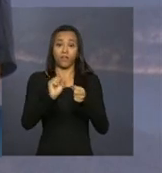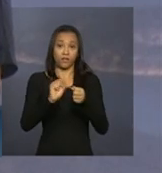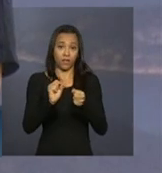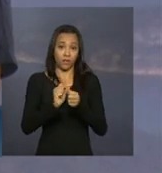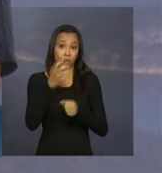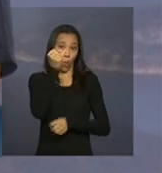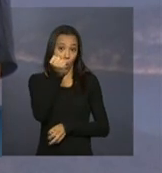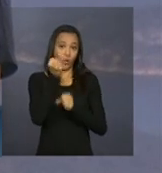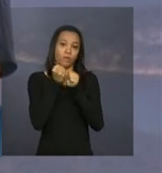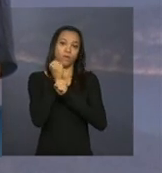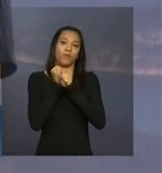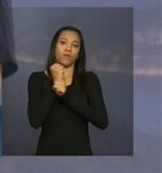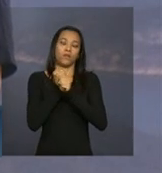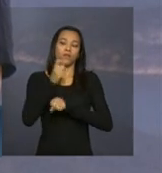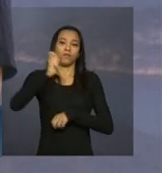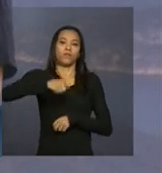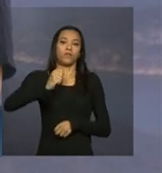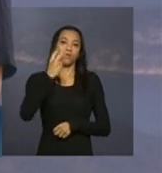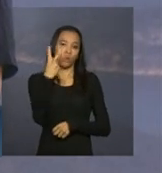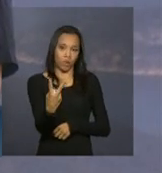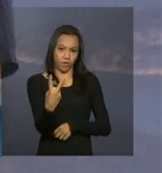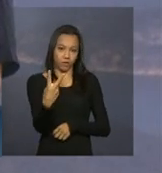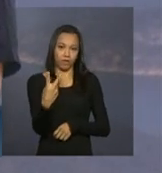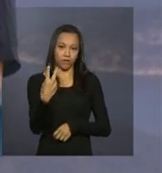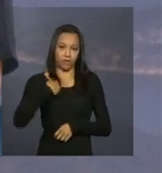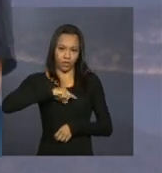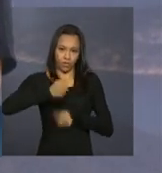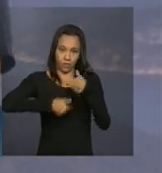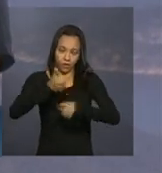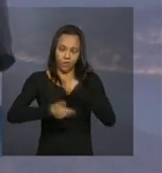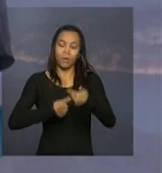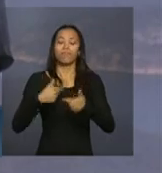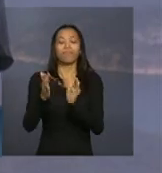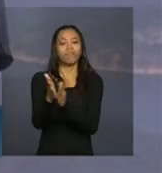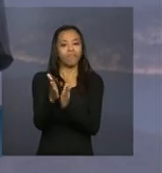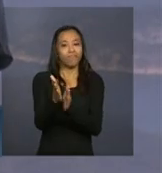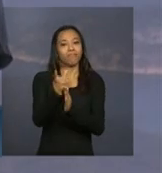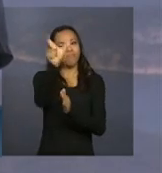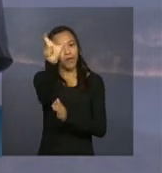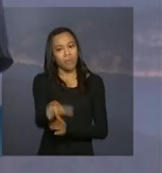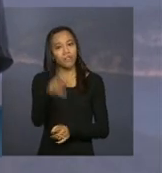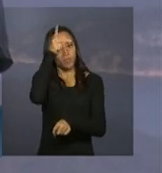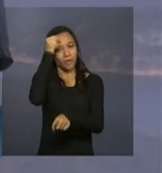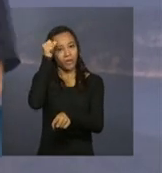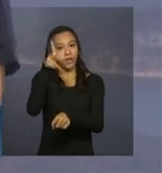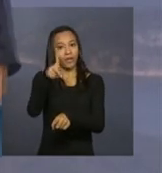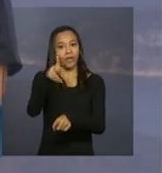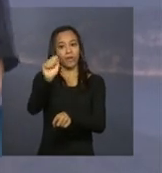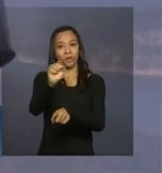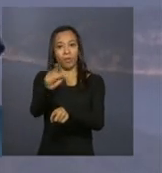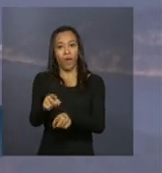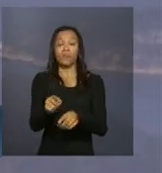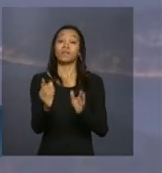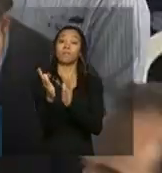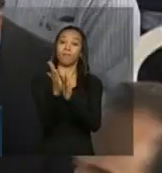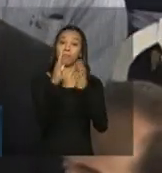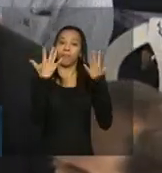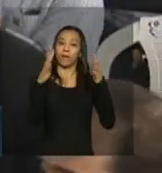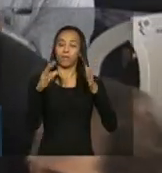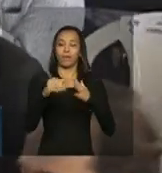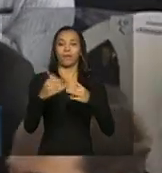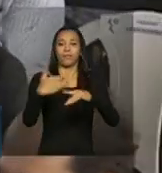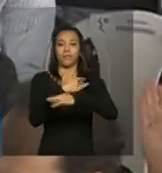nesses 8 anos e 2 meses. Nosso muito obrigado. Parabéns, Eduardo Paes. Parabéns à cidade do Rio de Janeiro. Muito